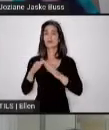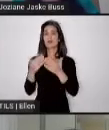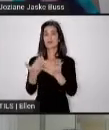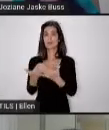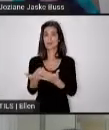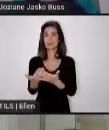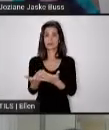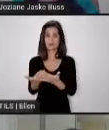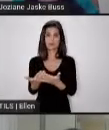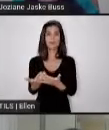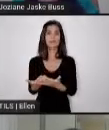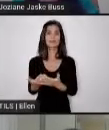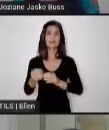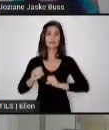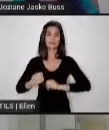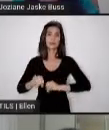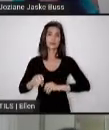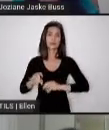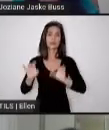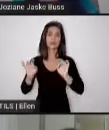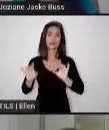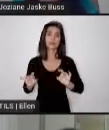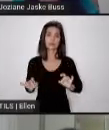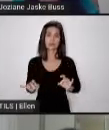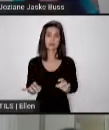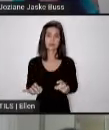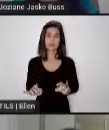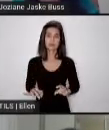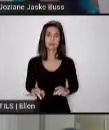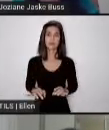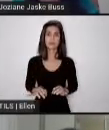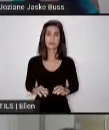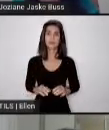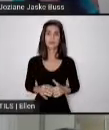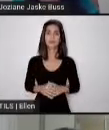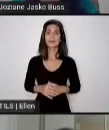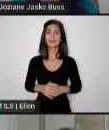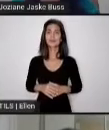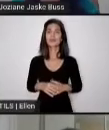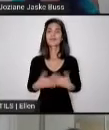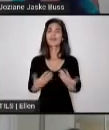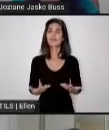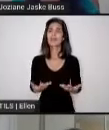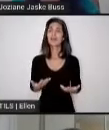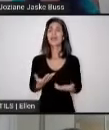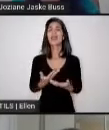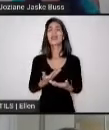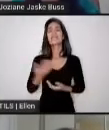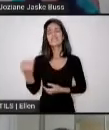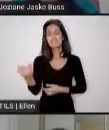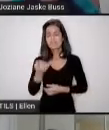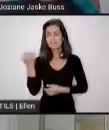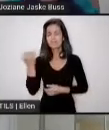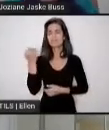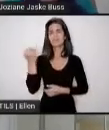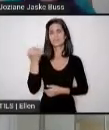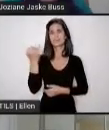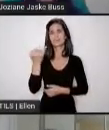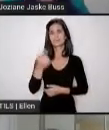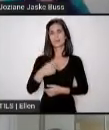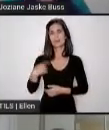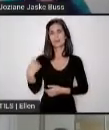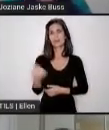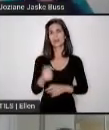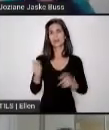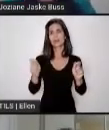de educação especial dos municípios, né? Então, é muito importante que nós possamos